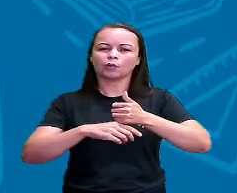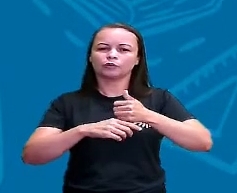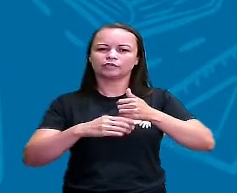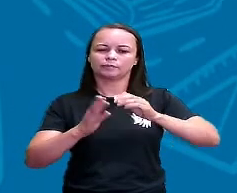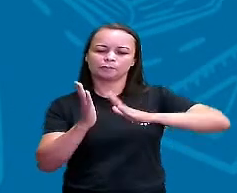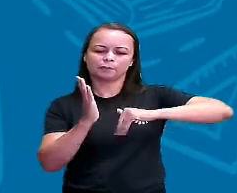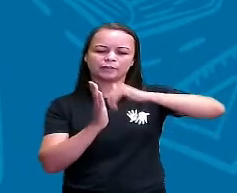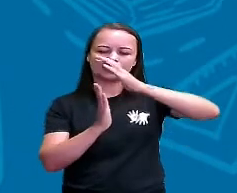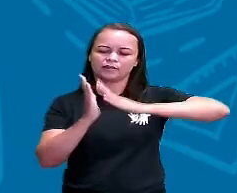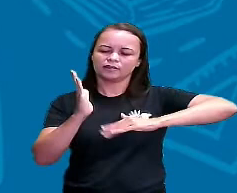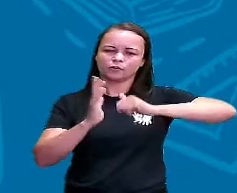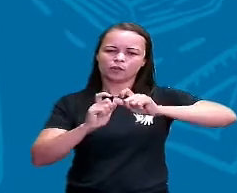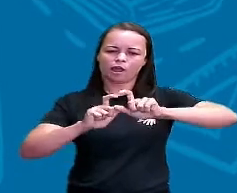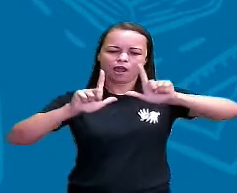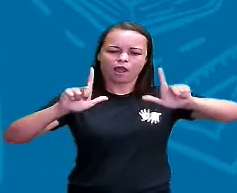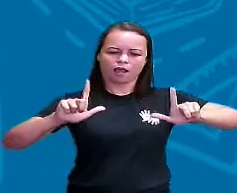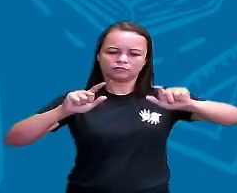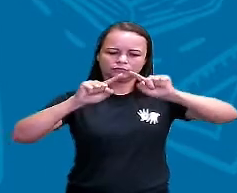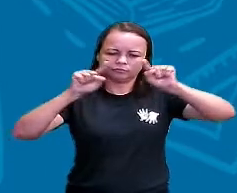chama?